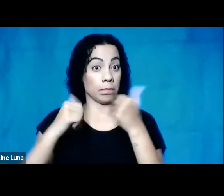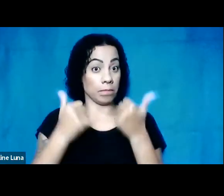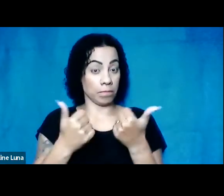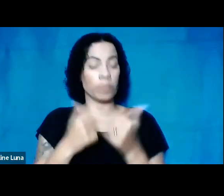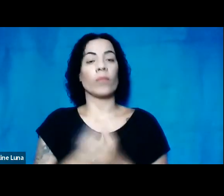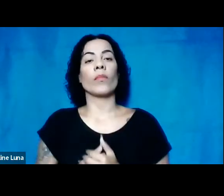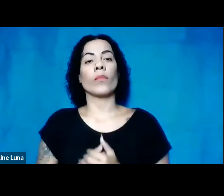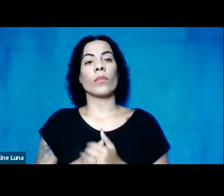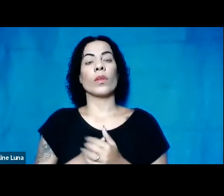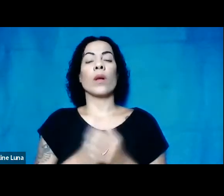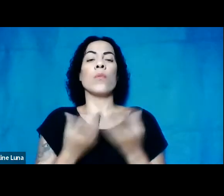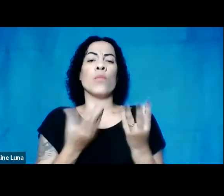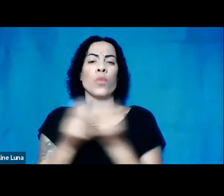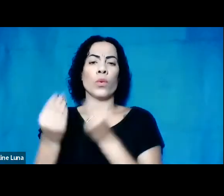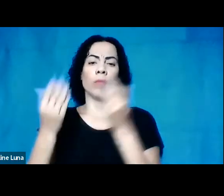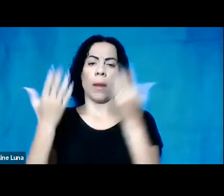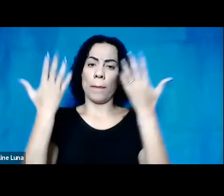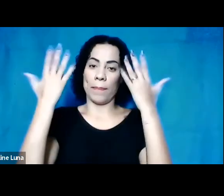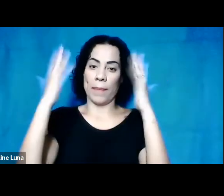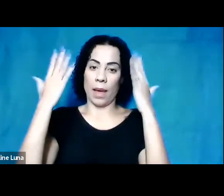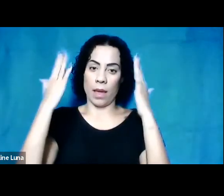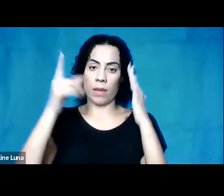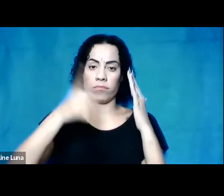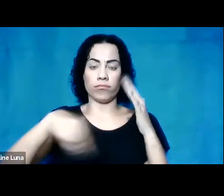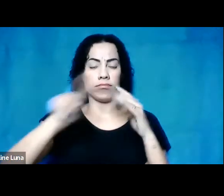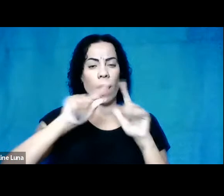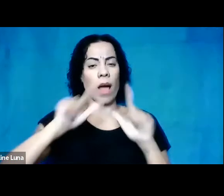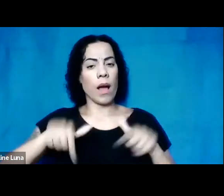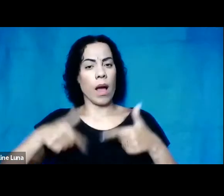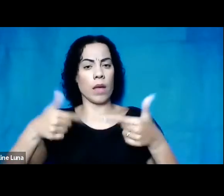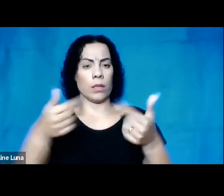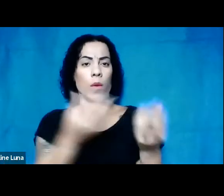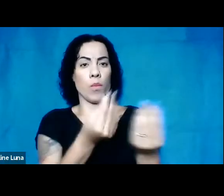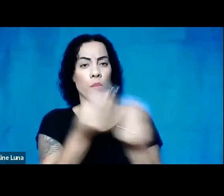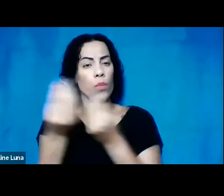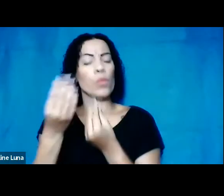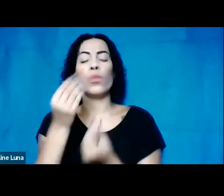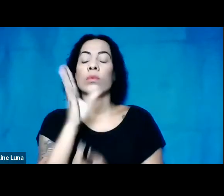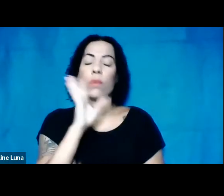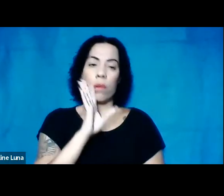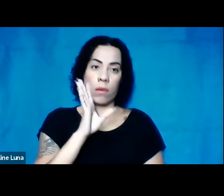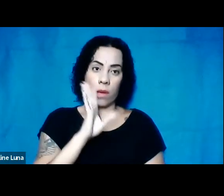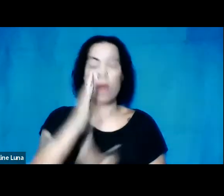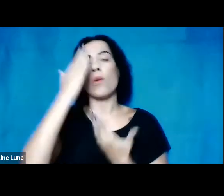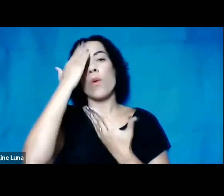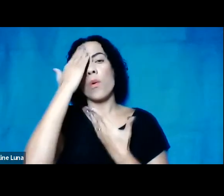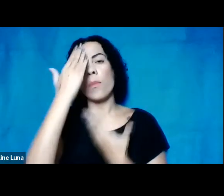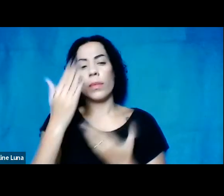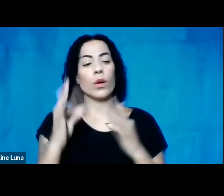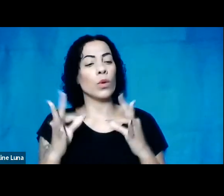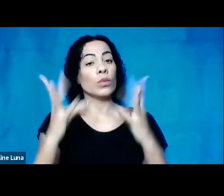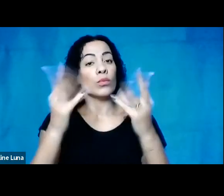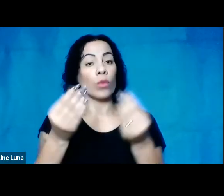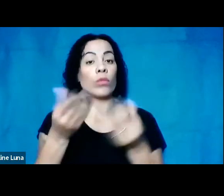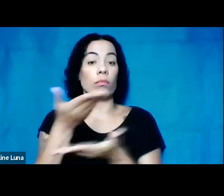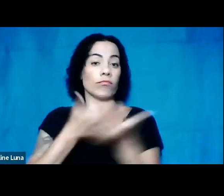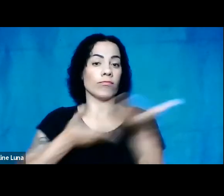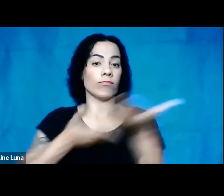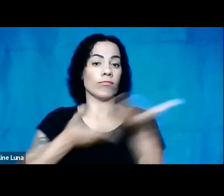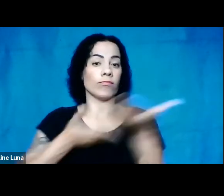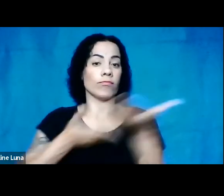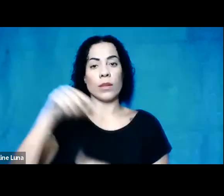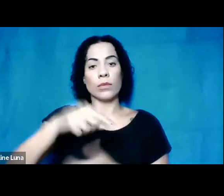muitas parabenizações, né, para todo mundo, muito legal. Muito obrigada para todo mundo que interagiu aqui com a gente no